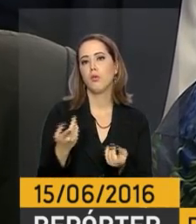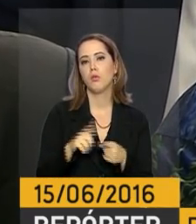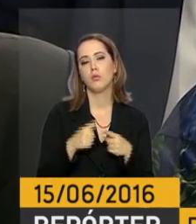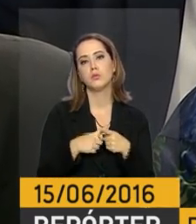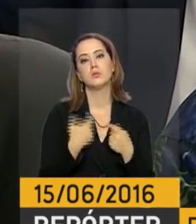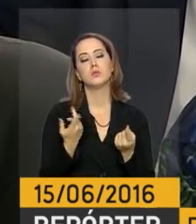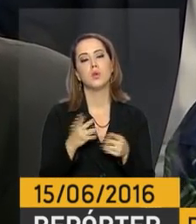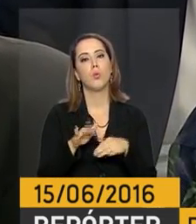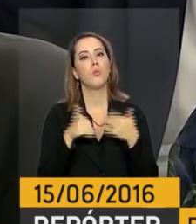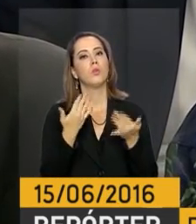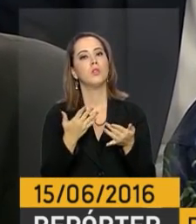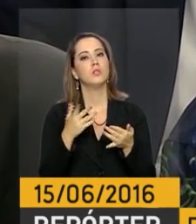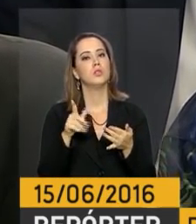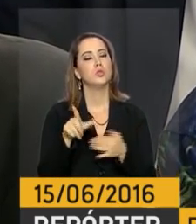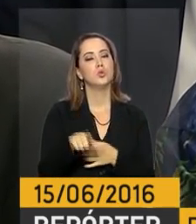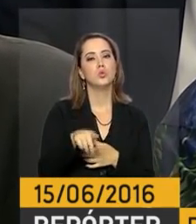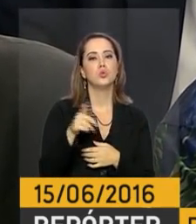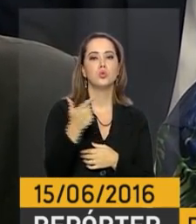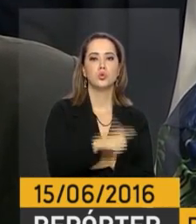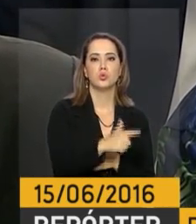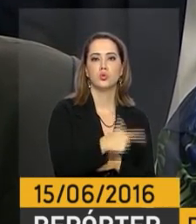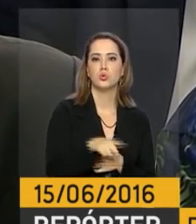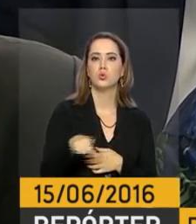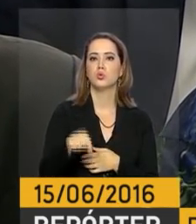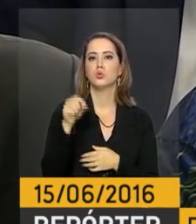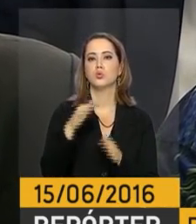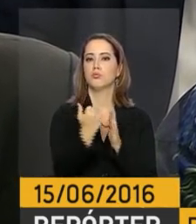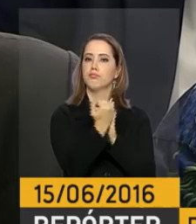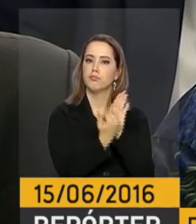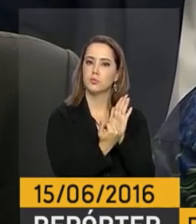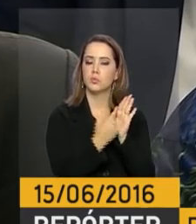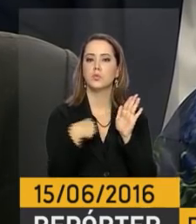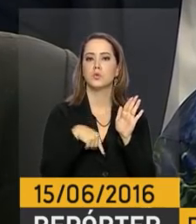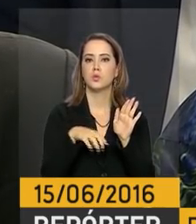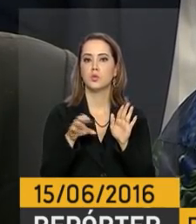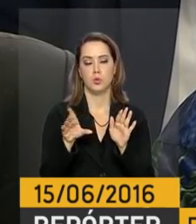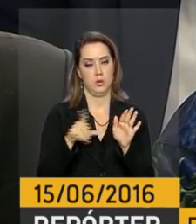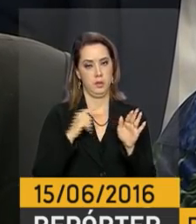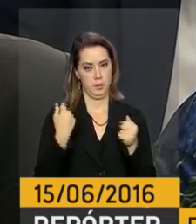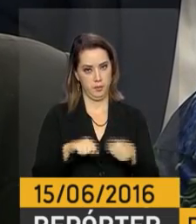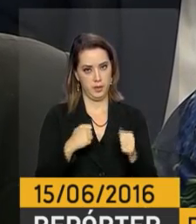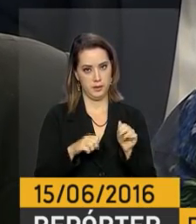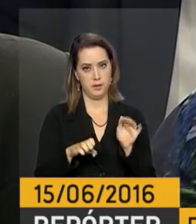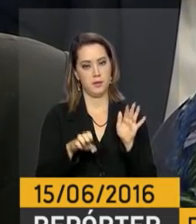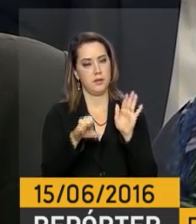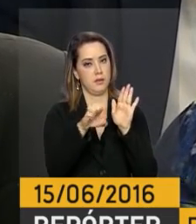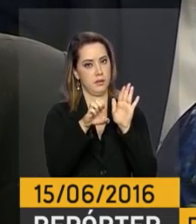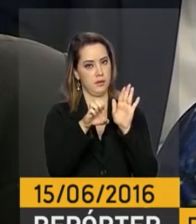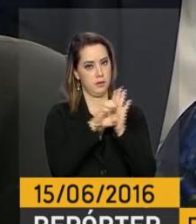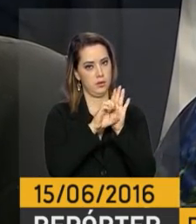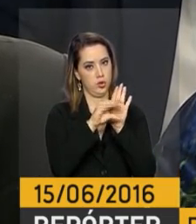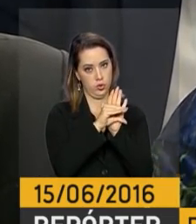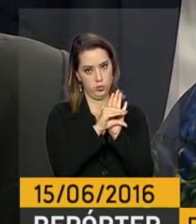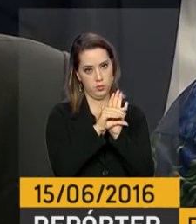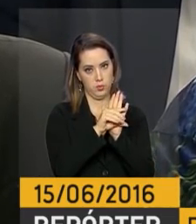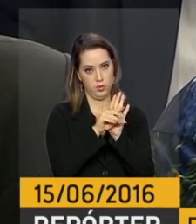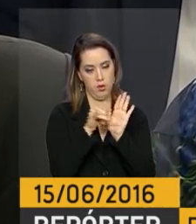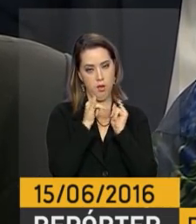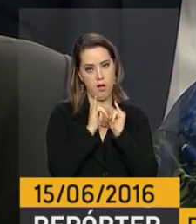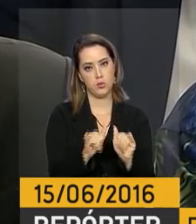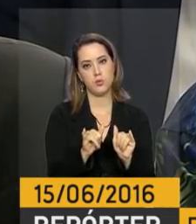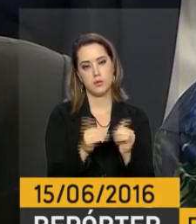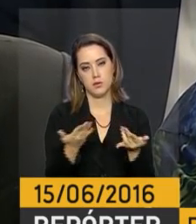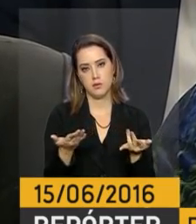medidas também que exigem emenda constitucional poderão ser eh anunciadas.